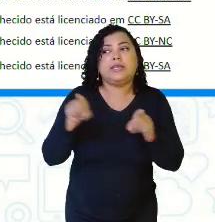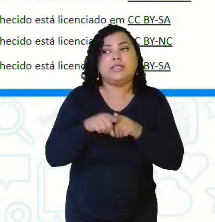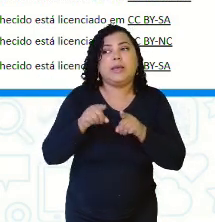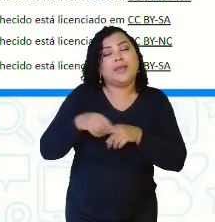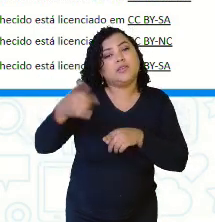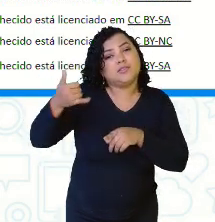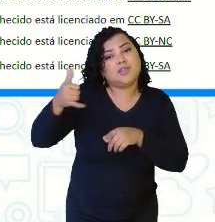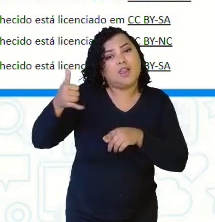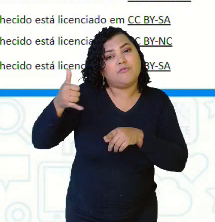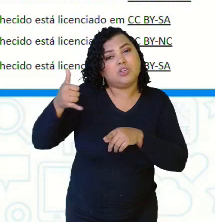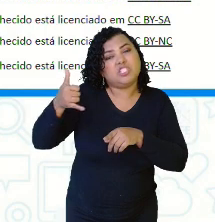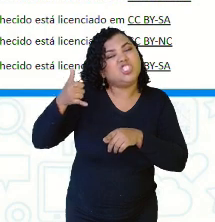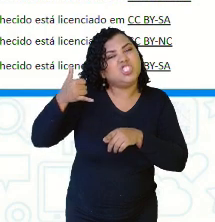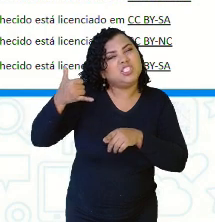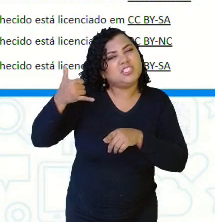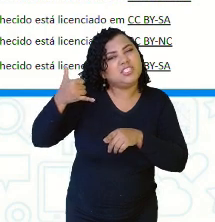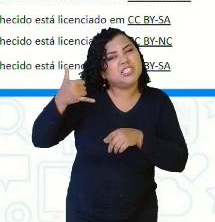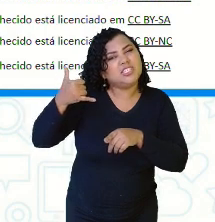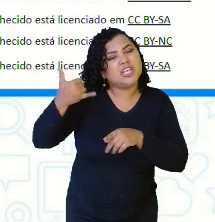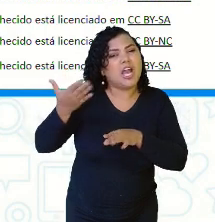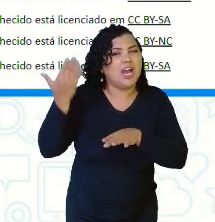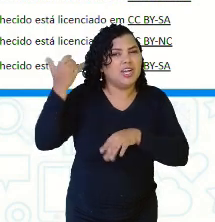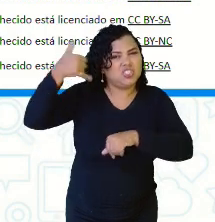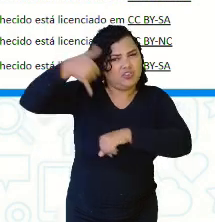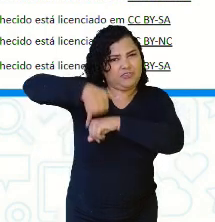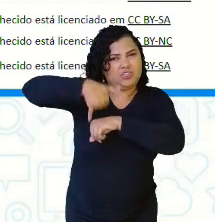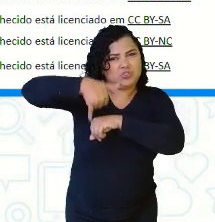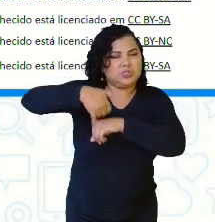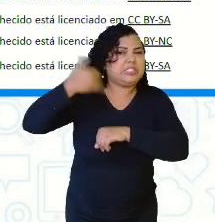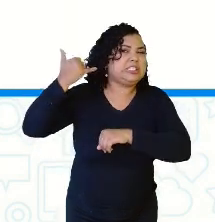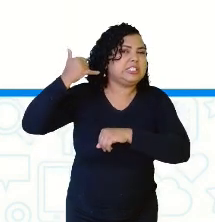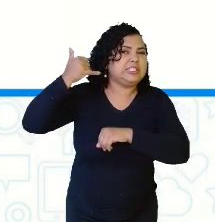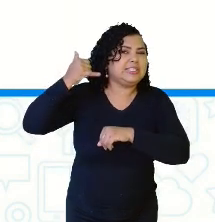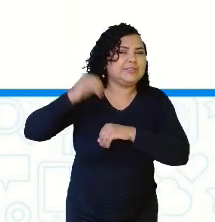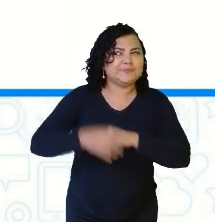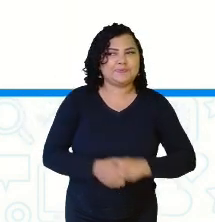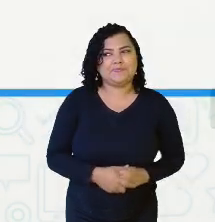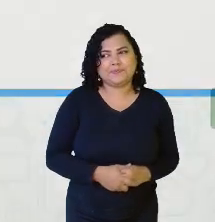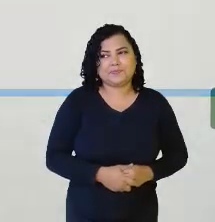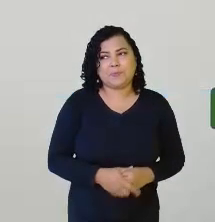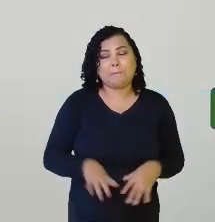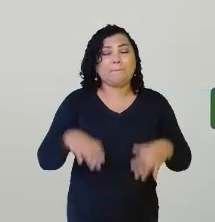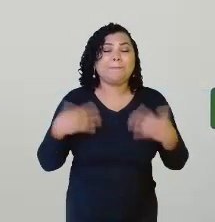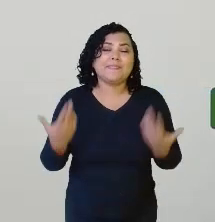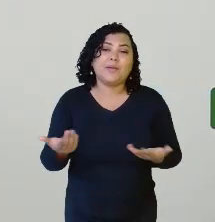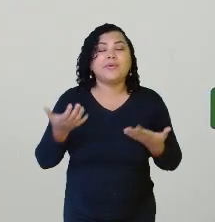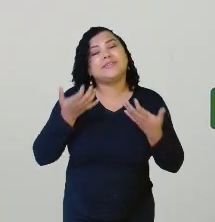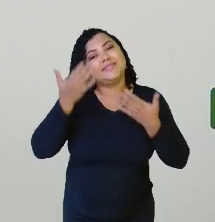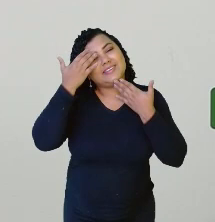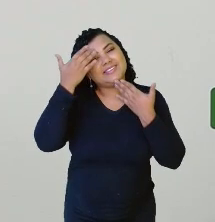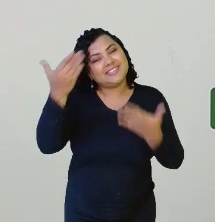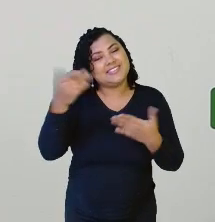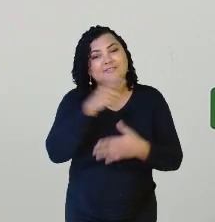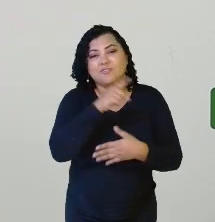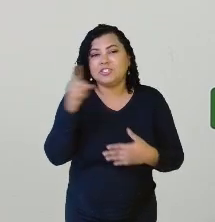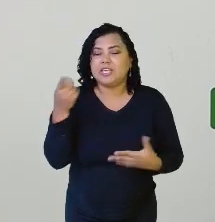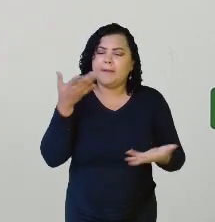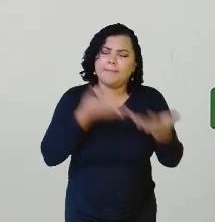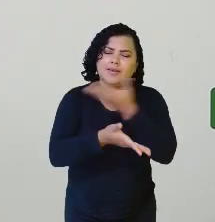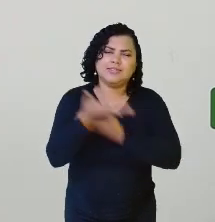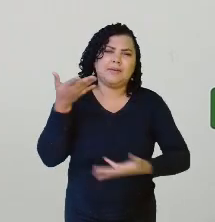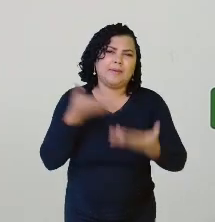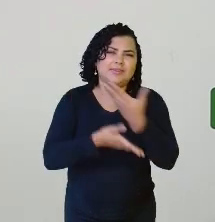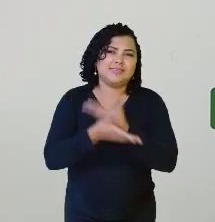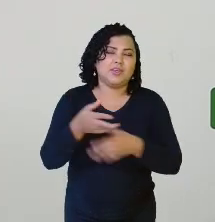telefone fixo, né? O telefone convencional que a gente chama. No mais, gente, ó, Quero agradecer a vocês a presença e a